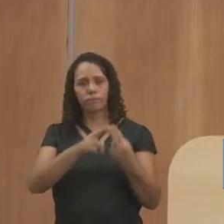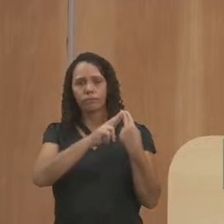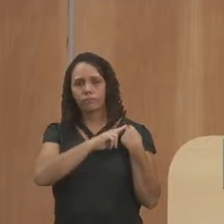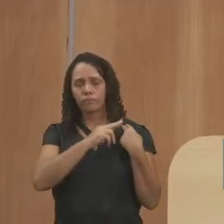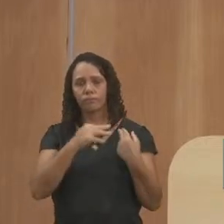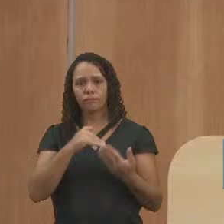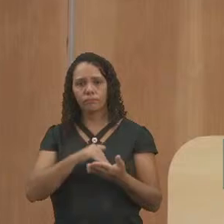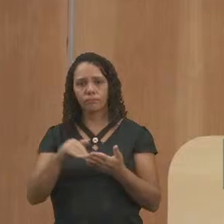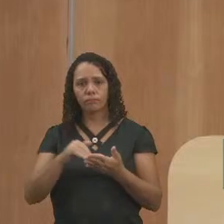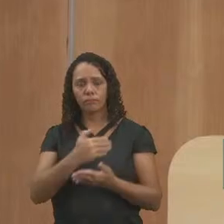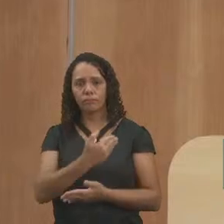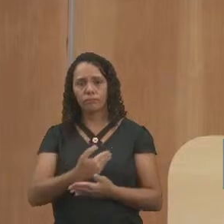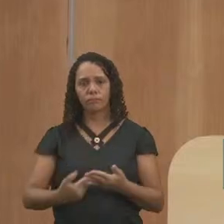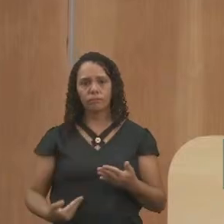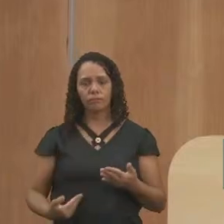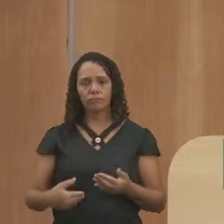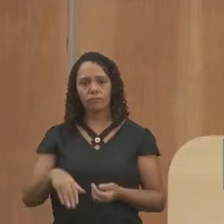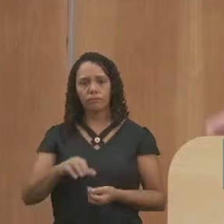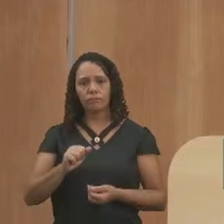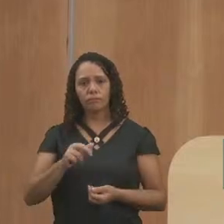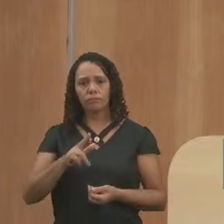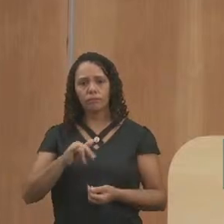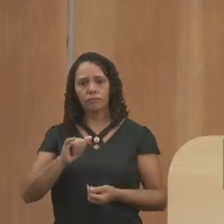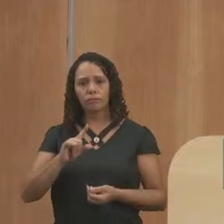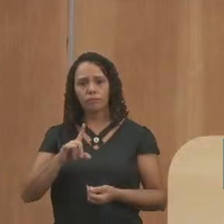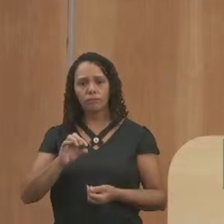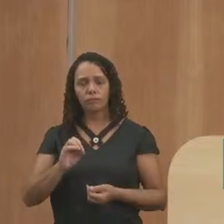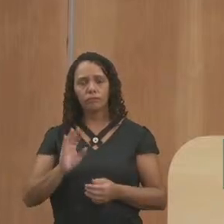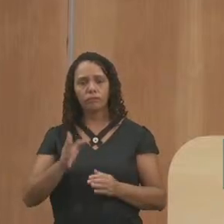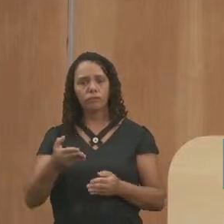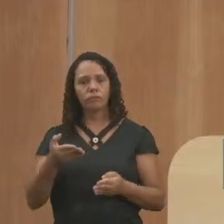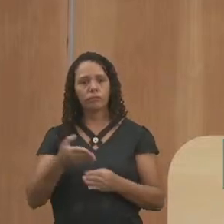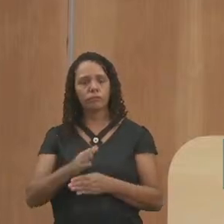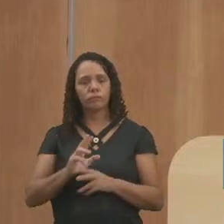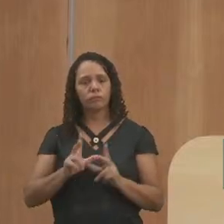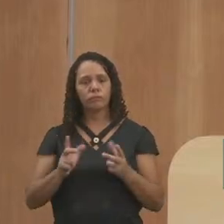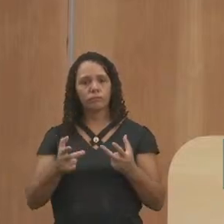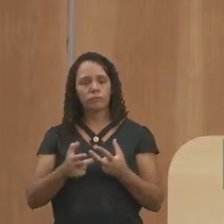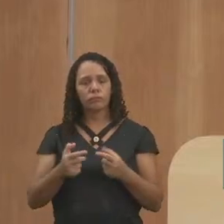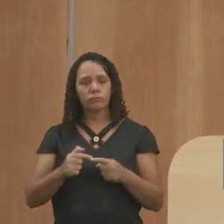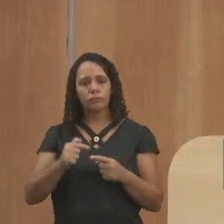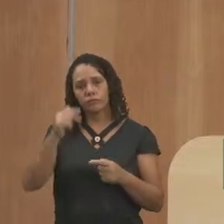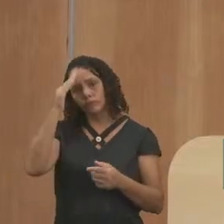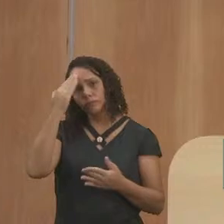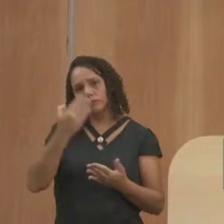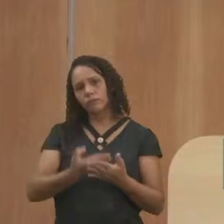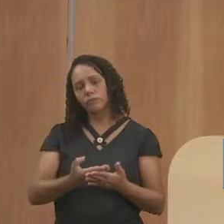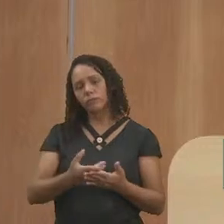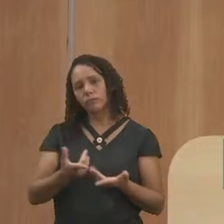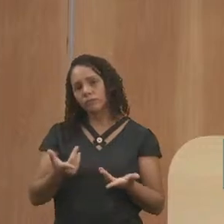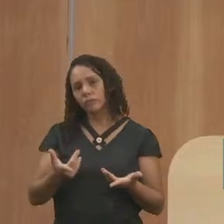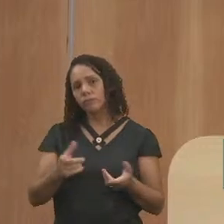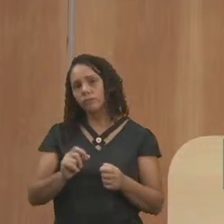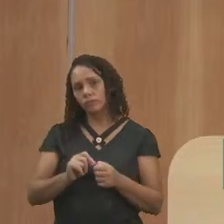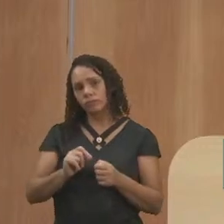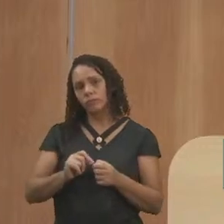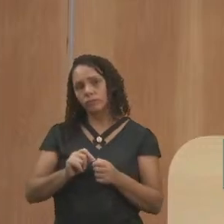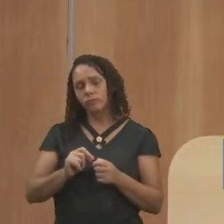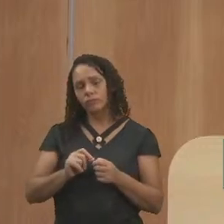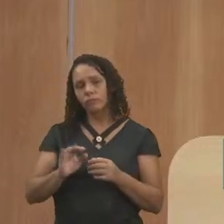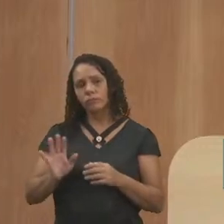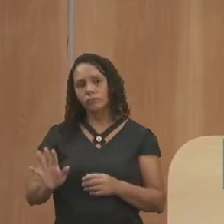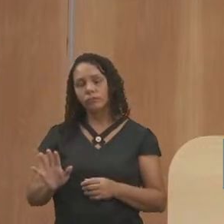de Governo, do senhor Arildo, que já foi membro dessa casa. Acredito que ele tem feito isso, espero que ele